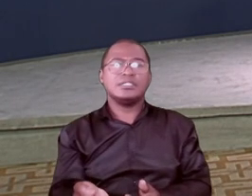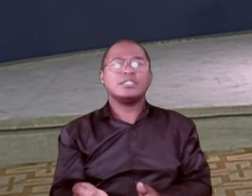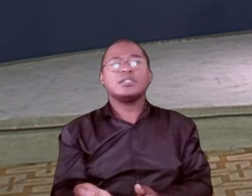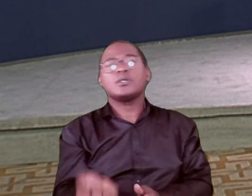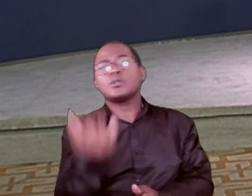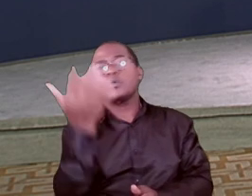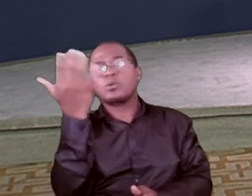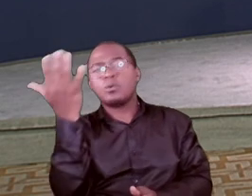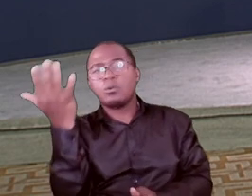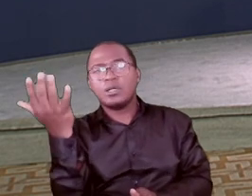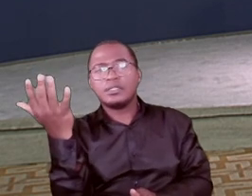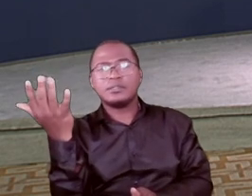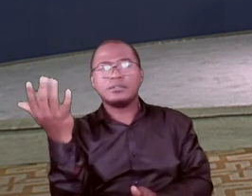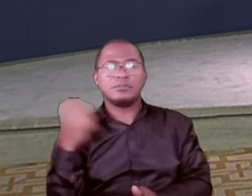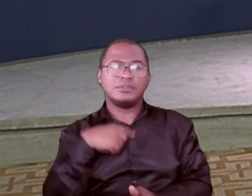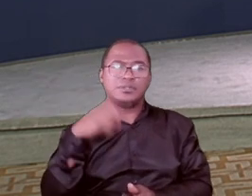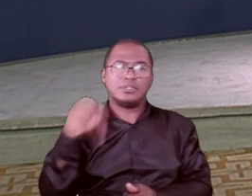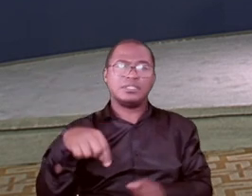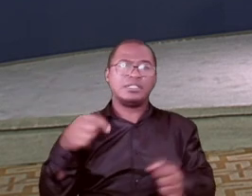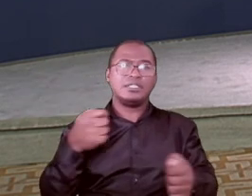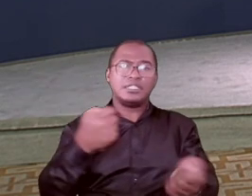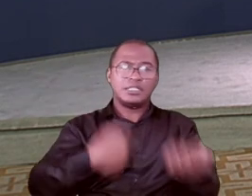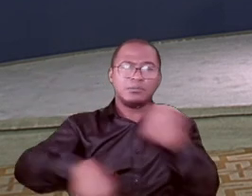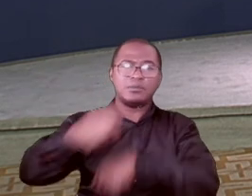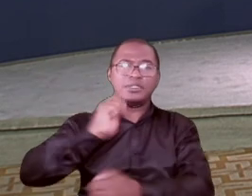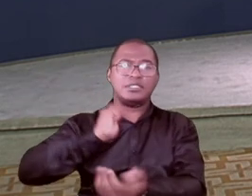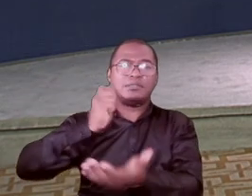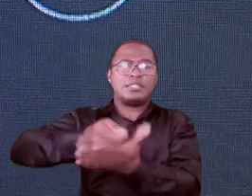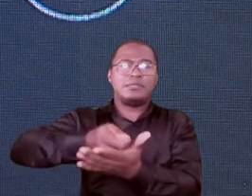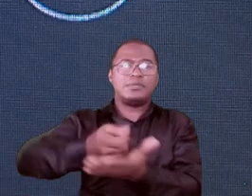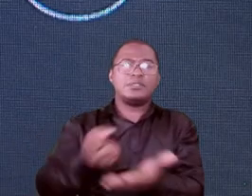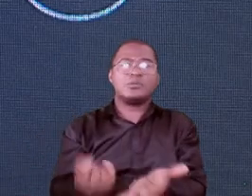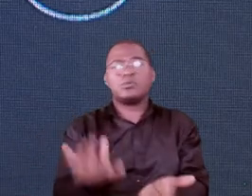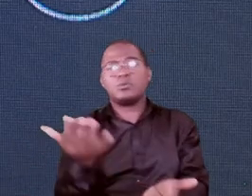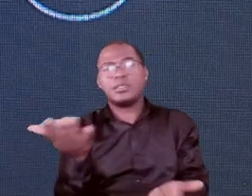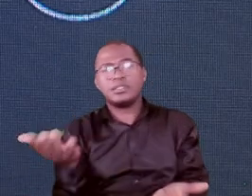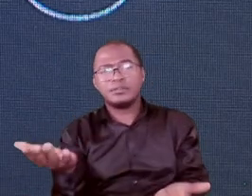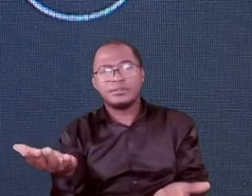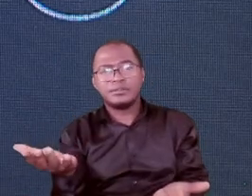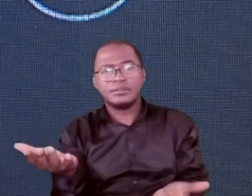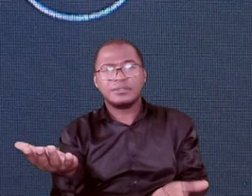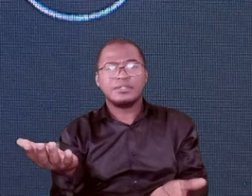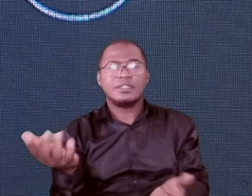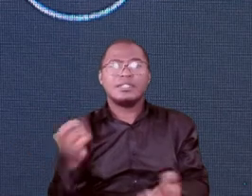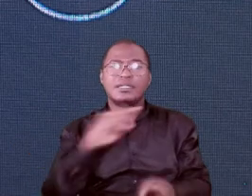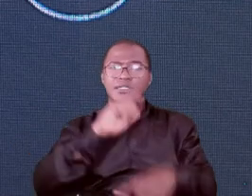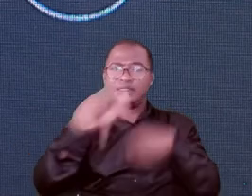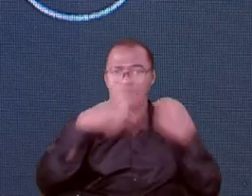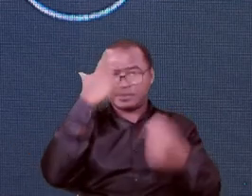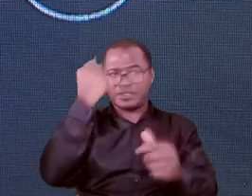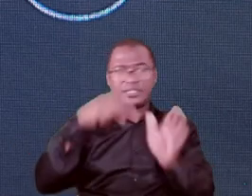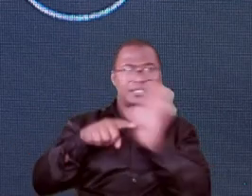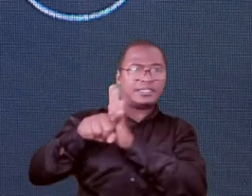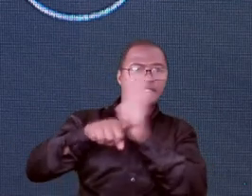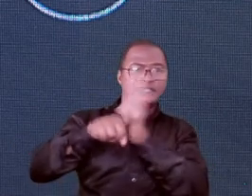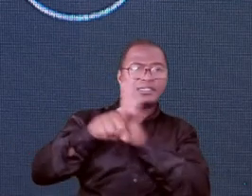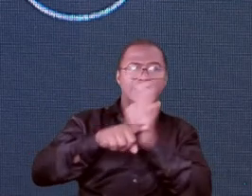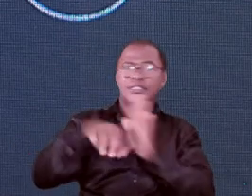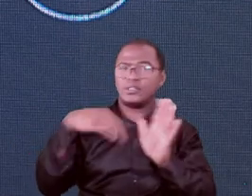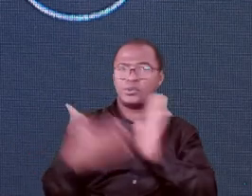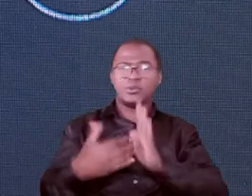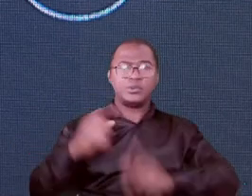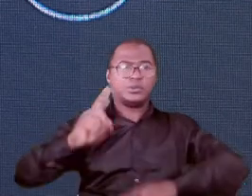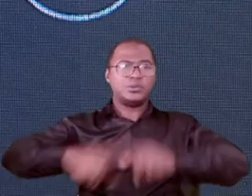tem então você pegar nisso E aí os analistas de produtos de PM tals colocar